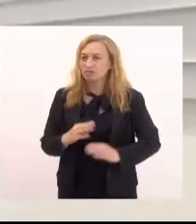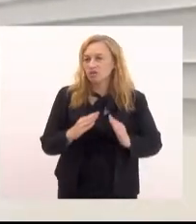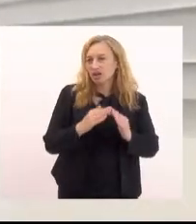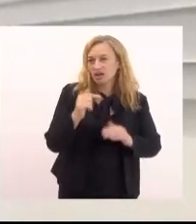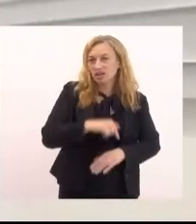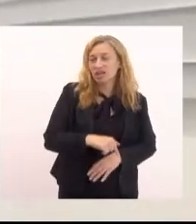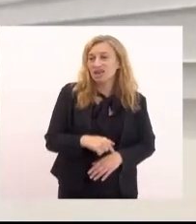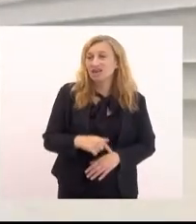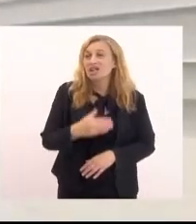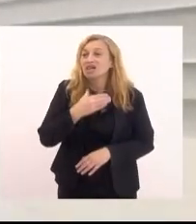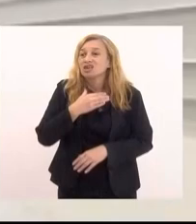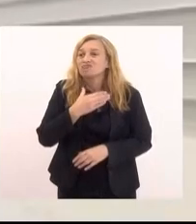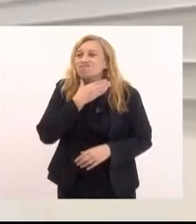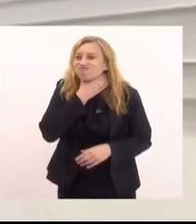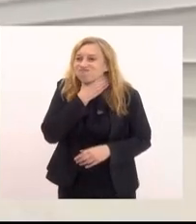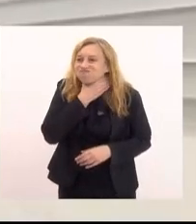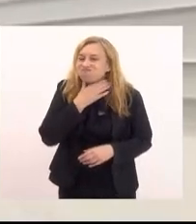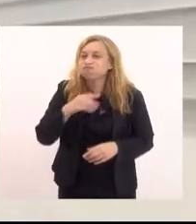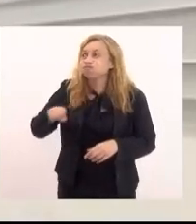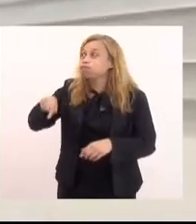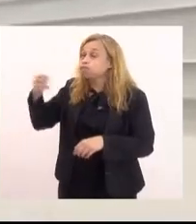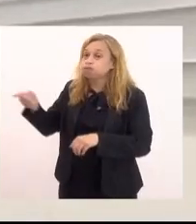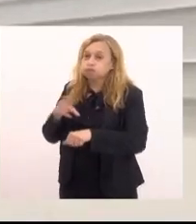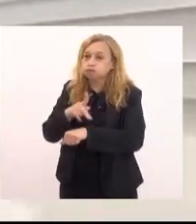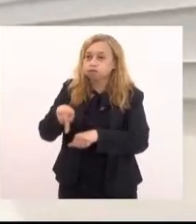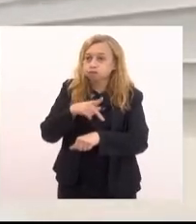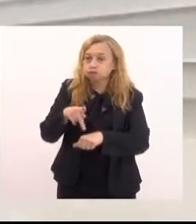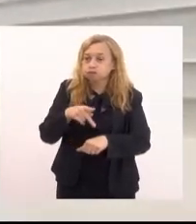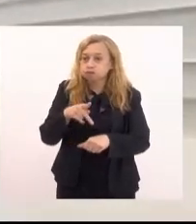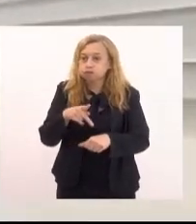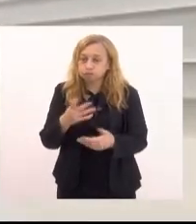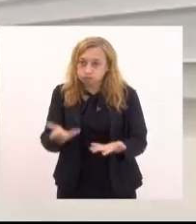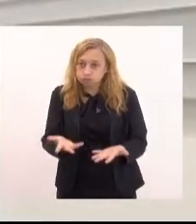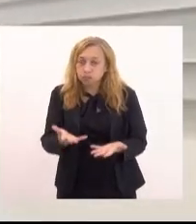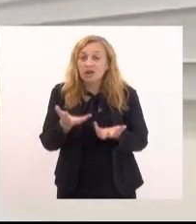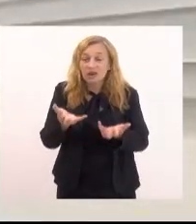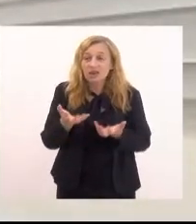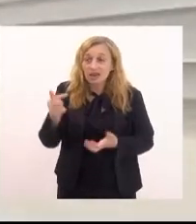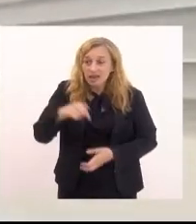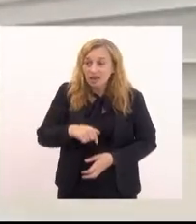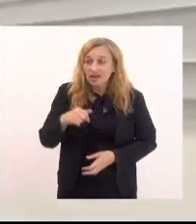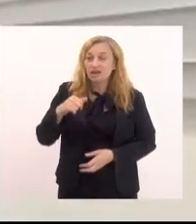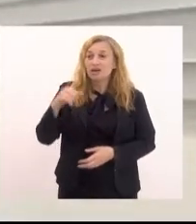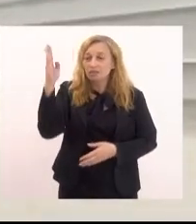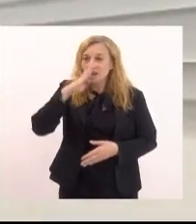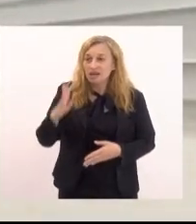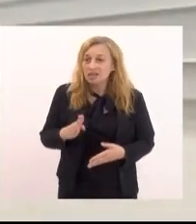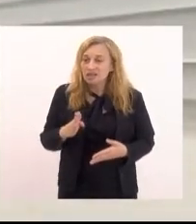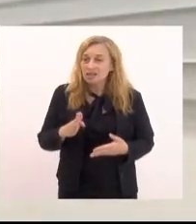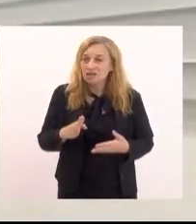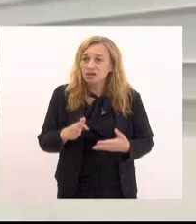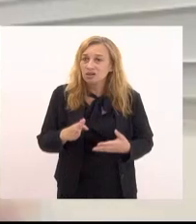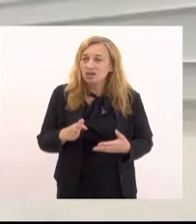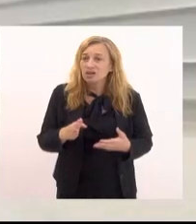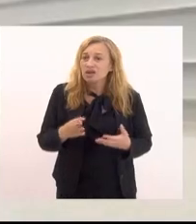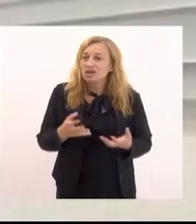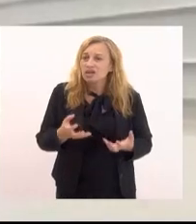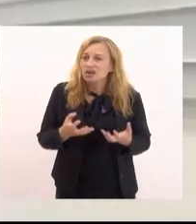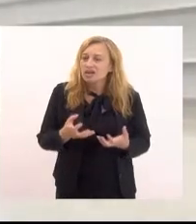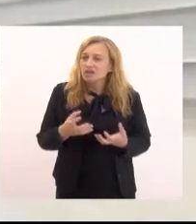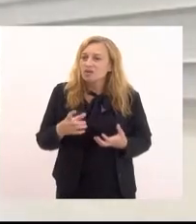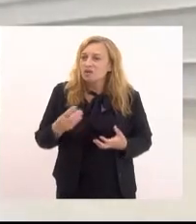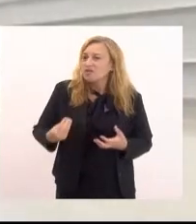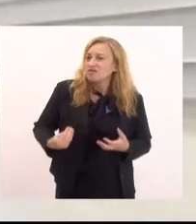crises econômicas, sociais e políticas, e vem para o Brasil buscar um asilo humanitário, uma perspectiva de um país